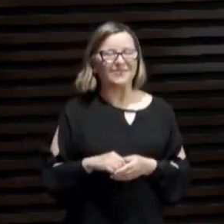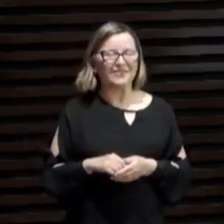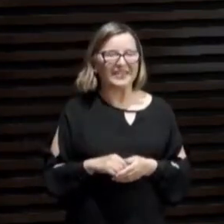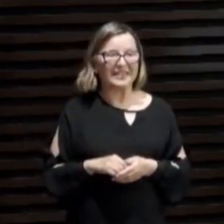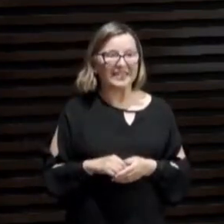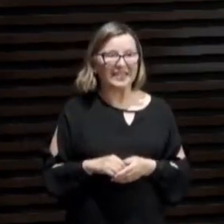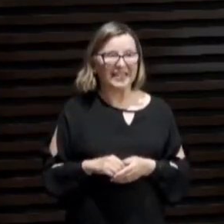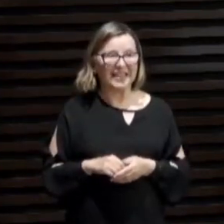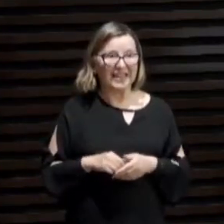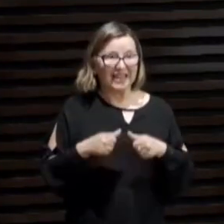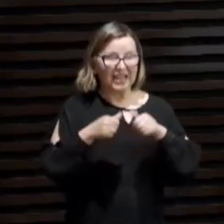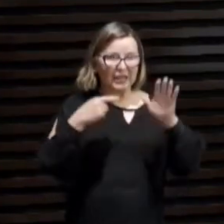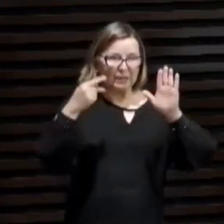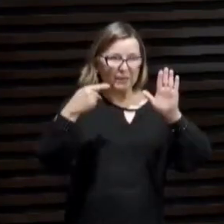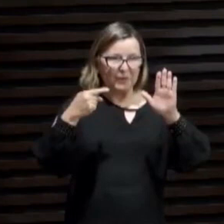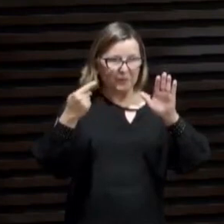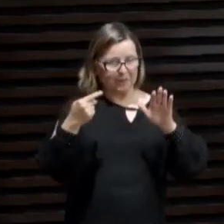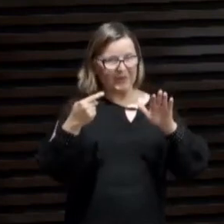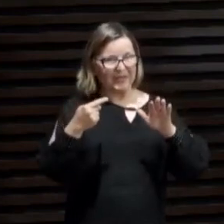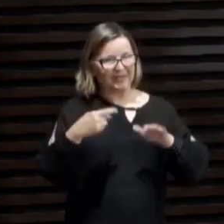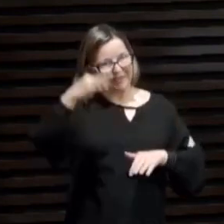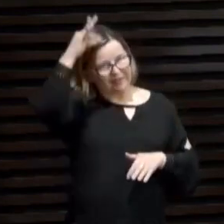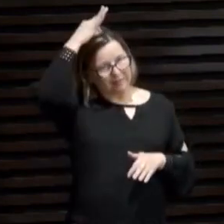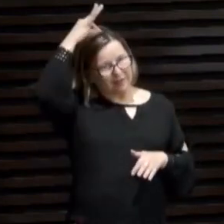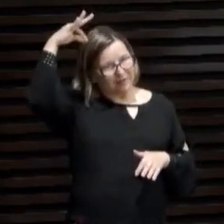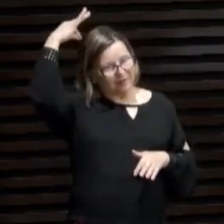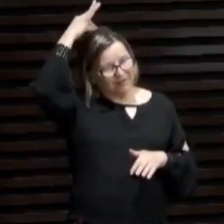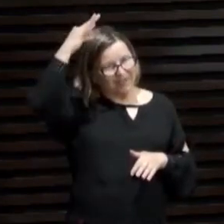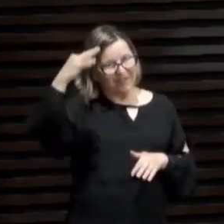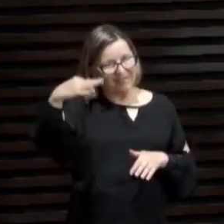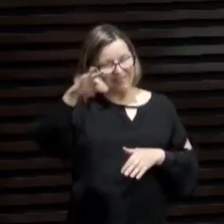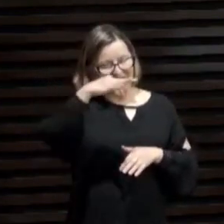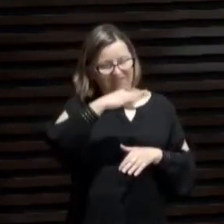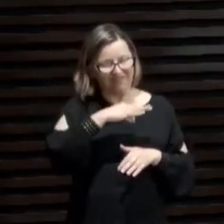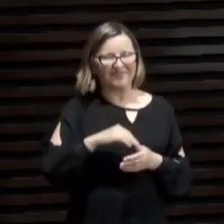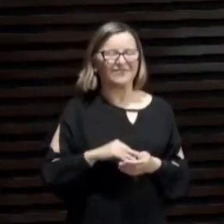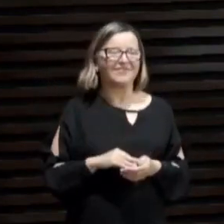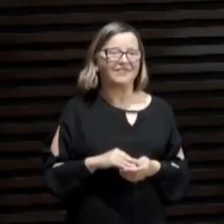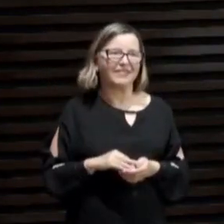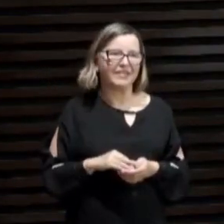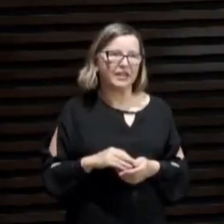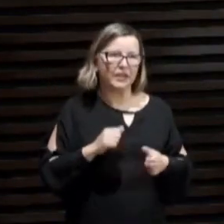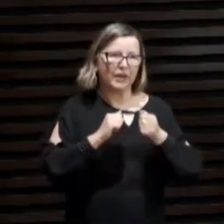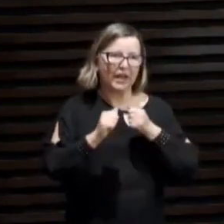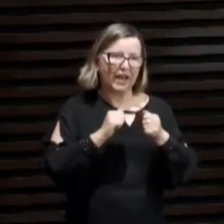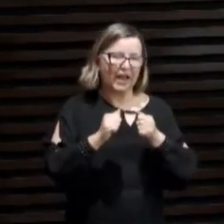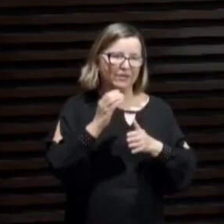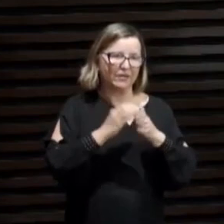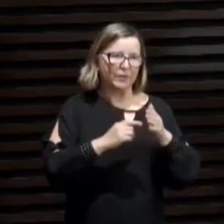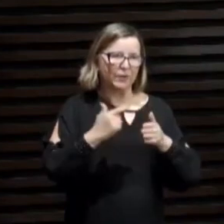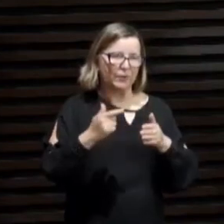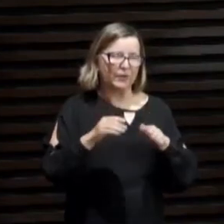Espírito Santo veio realmente sobre os discípulos com poder. Depois Atos 2 vai falar disso também. E depois dessa